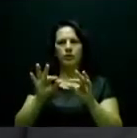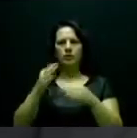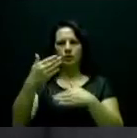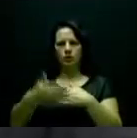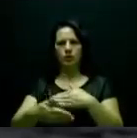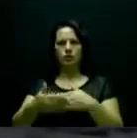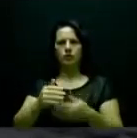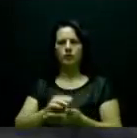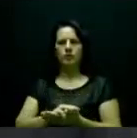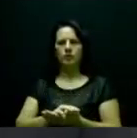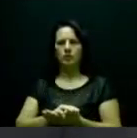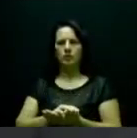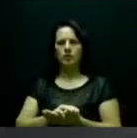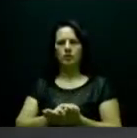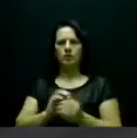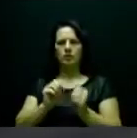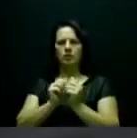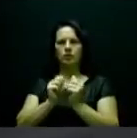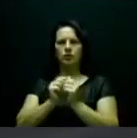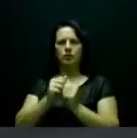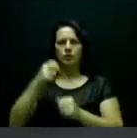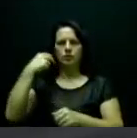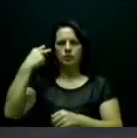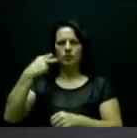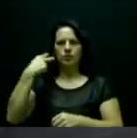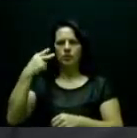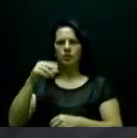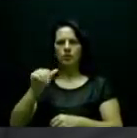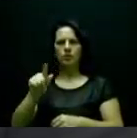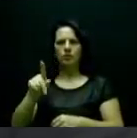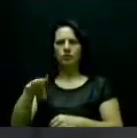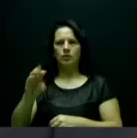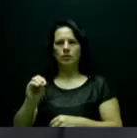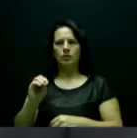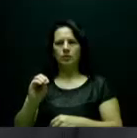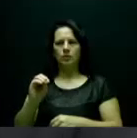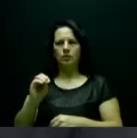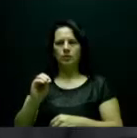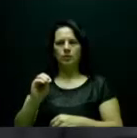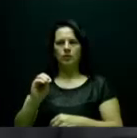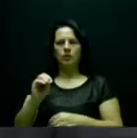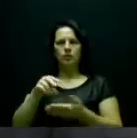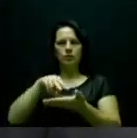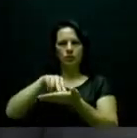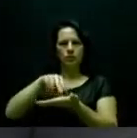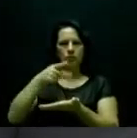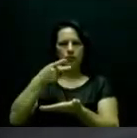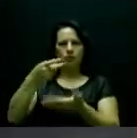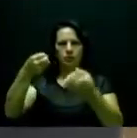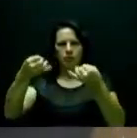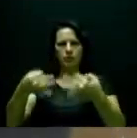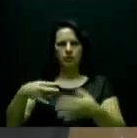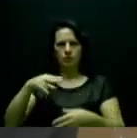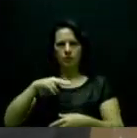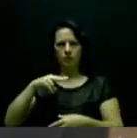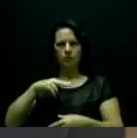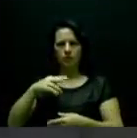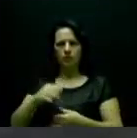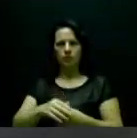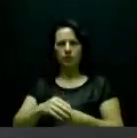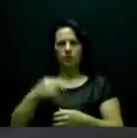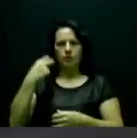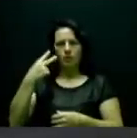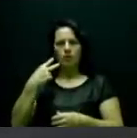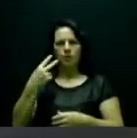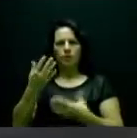de hoje. Ao nosso lado está o vereador Ademário, e o vereador Ademário usou a tribuna em explicação pessoal. Vereador, eu